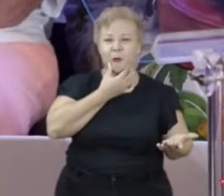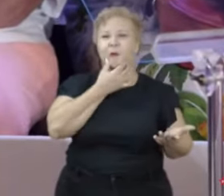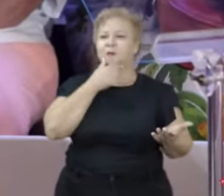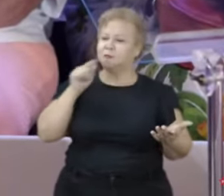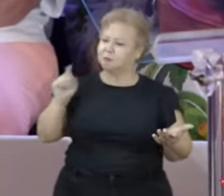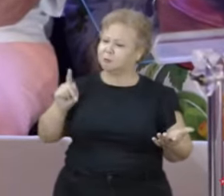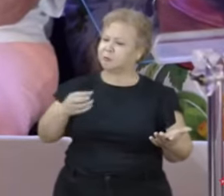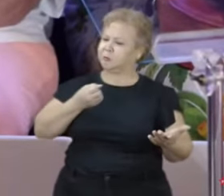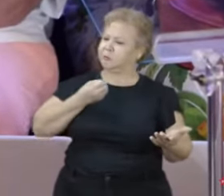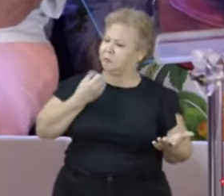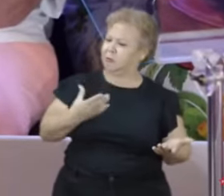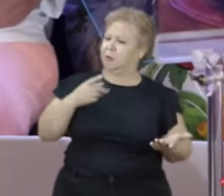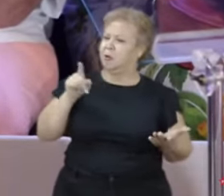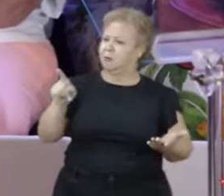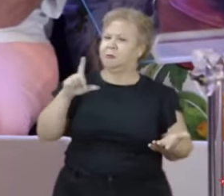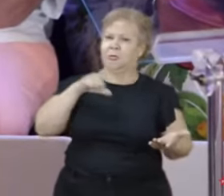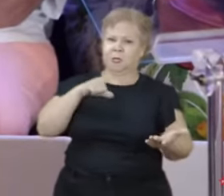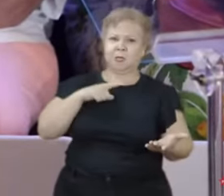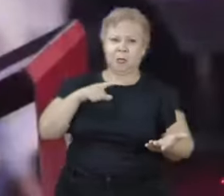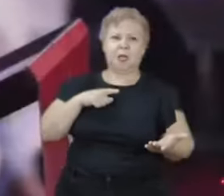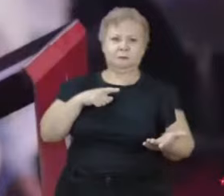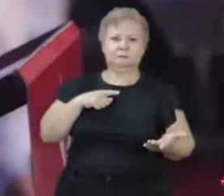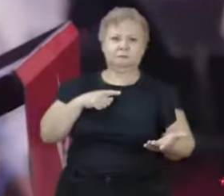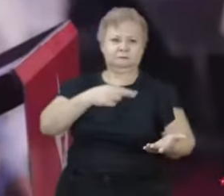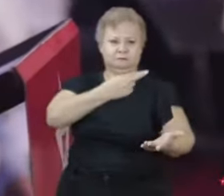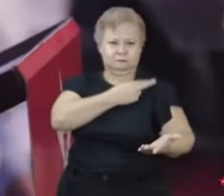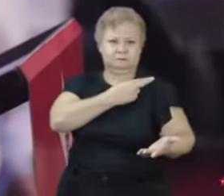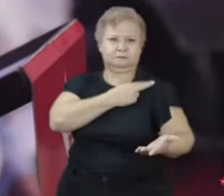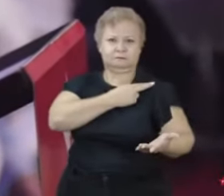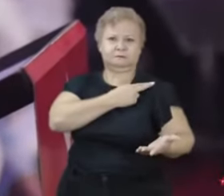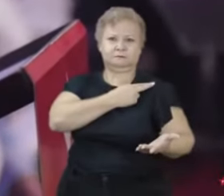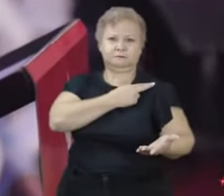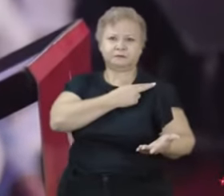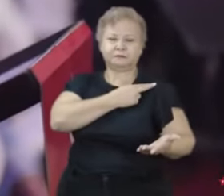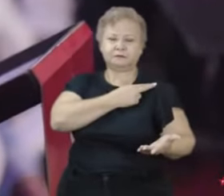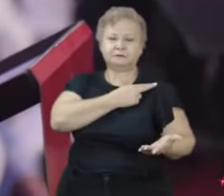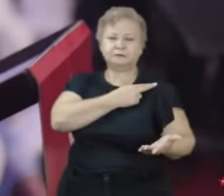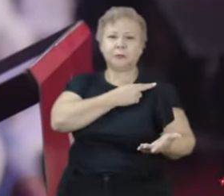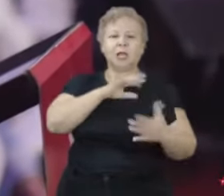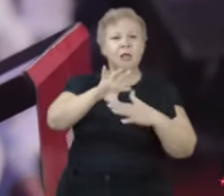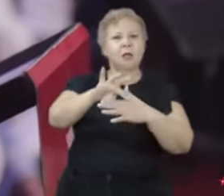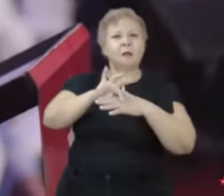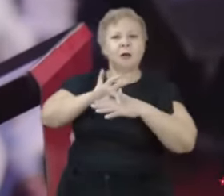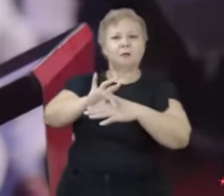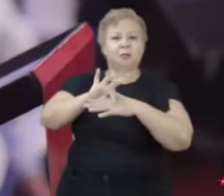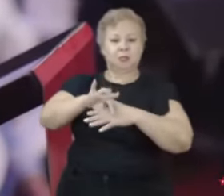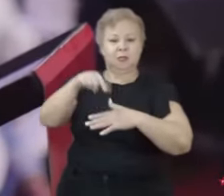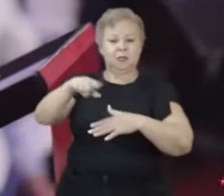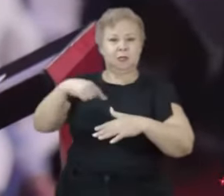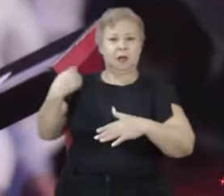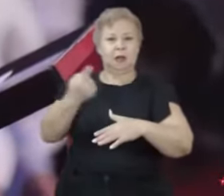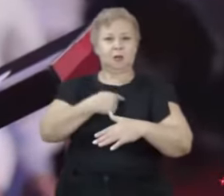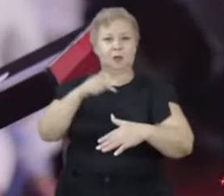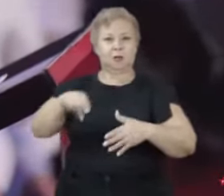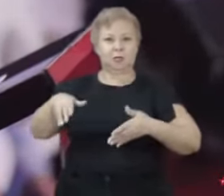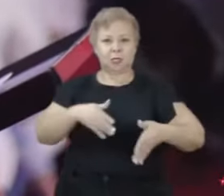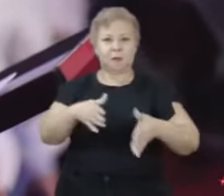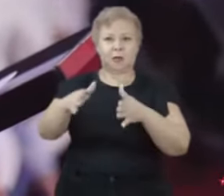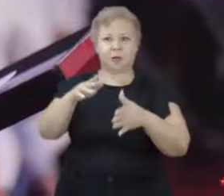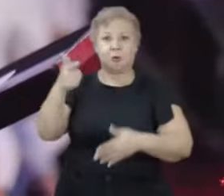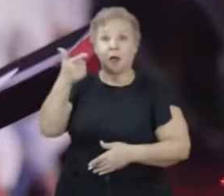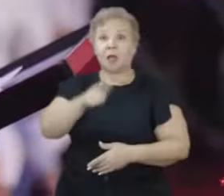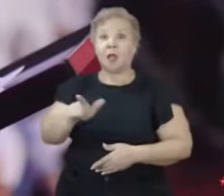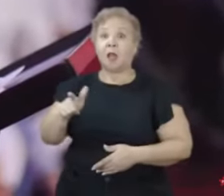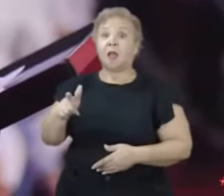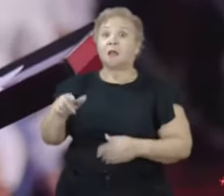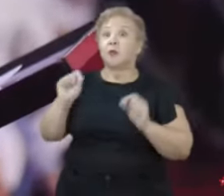condições necessárias para nos liderar nessa caminhada rumo à reconquista da Prefeitura de São